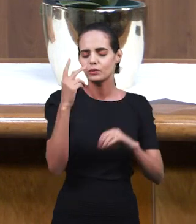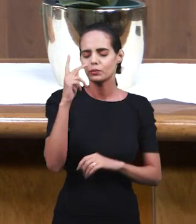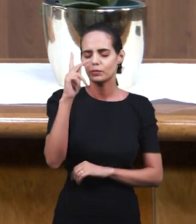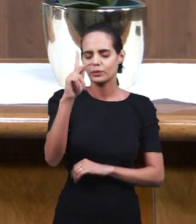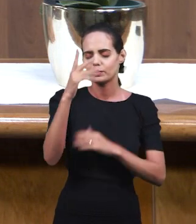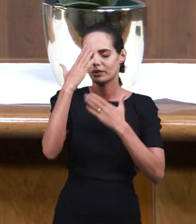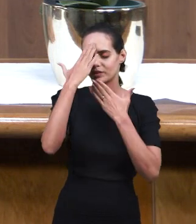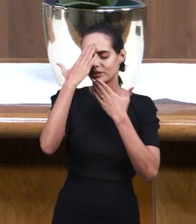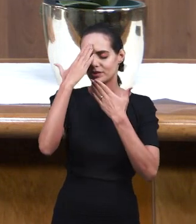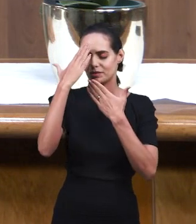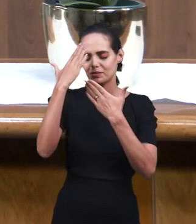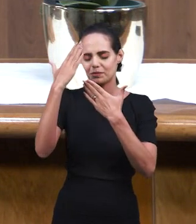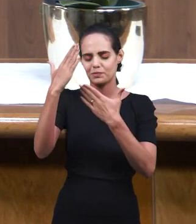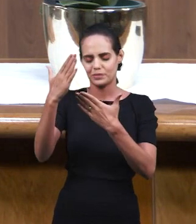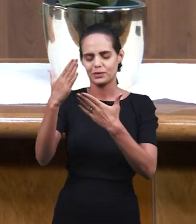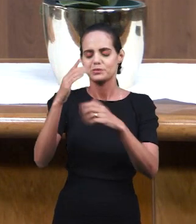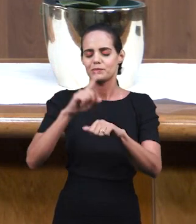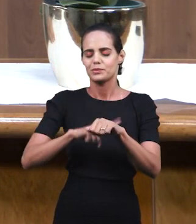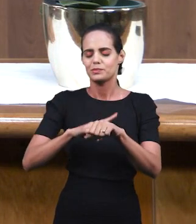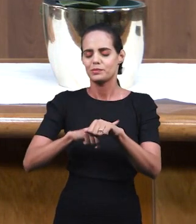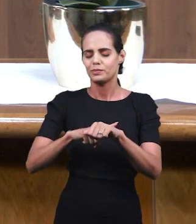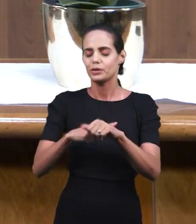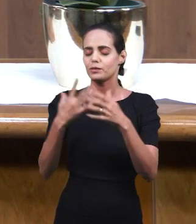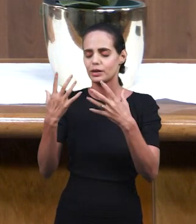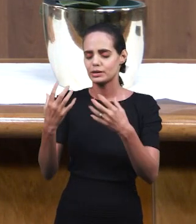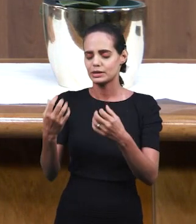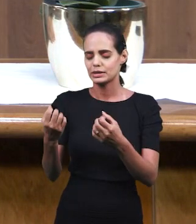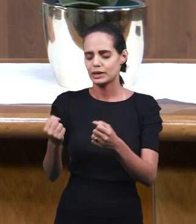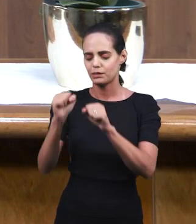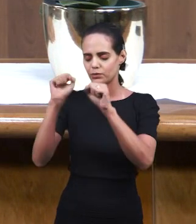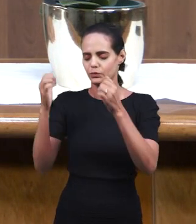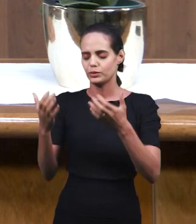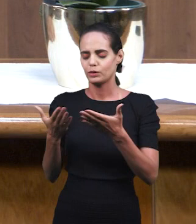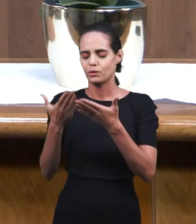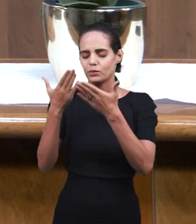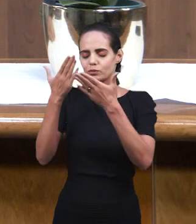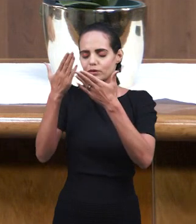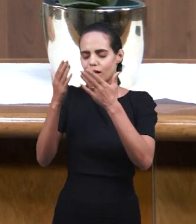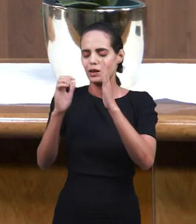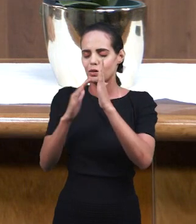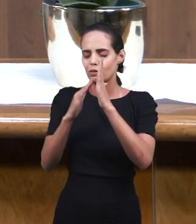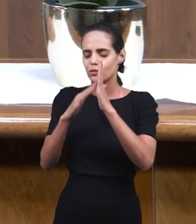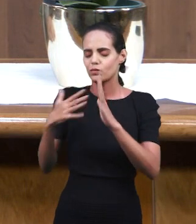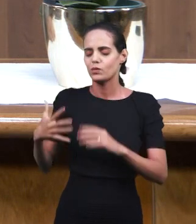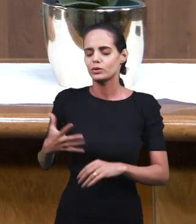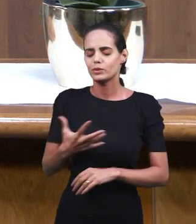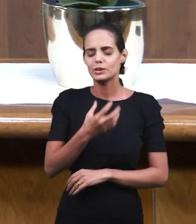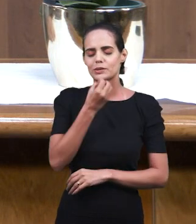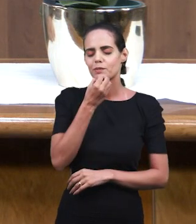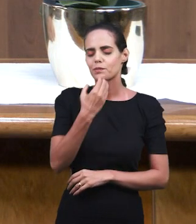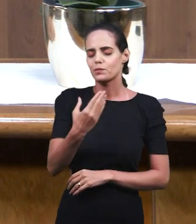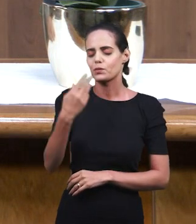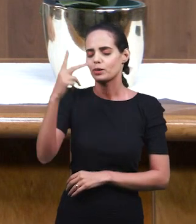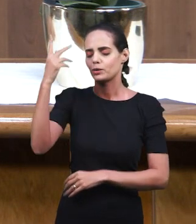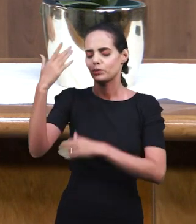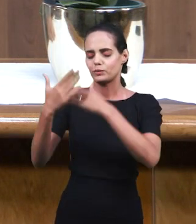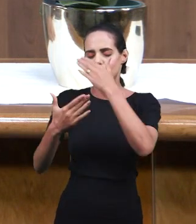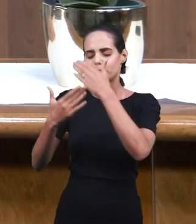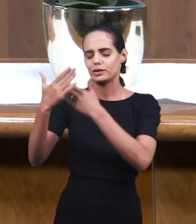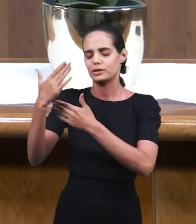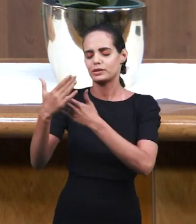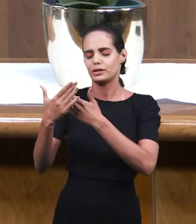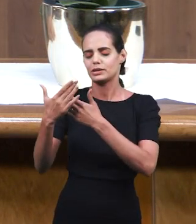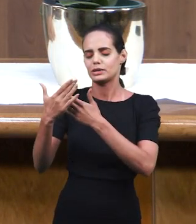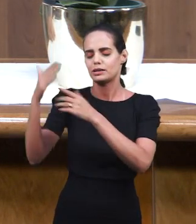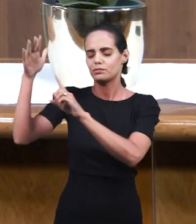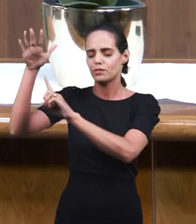pedimos que tu recebas no teu altar o nosso louvor e a nossa adoração. Senhor, como é bom estar na tua presença. Agora pedimos, estende as tuas mãos sobre o